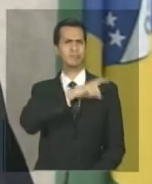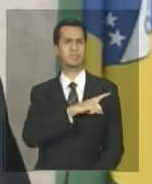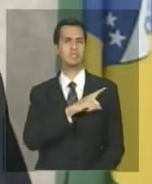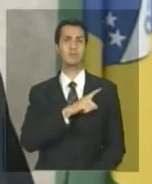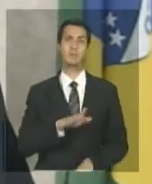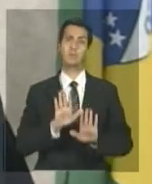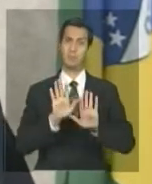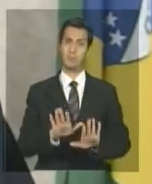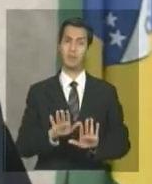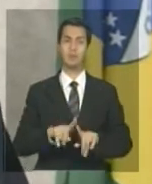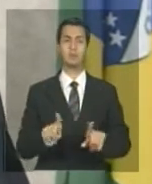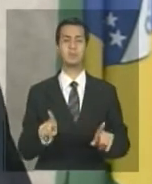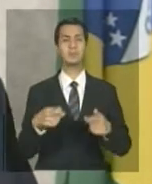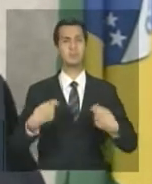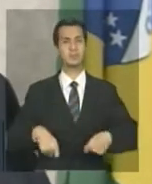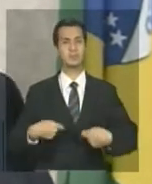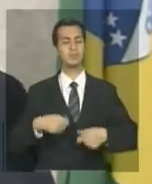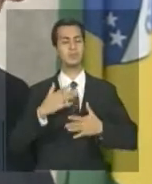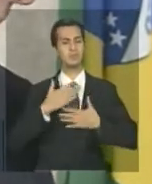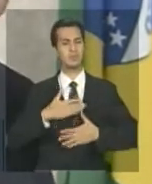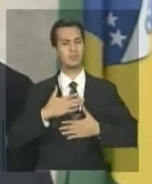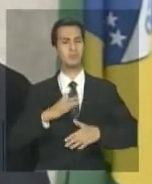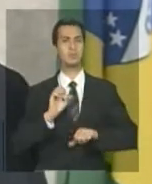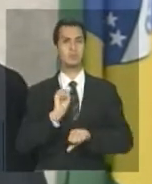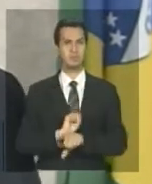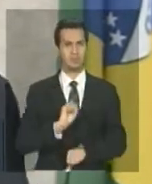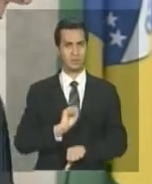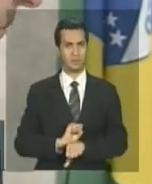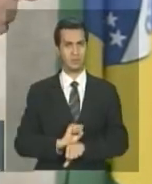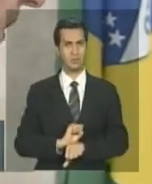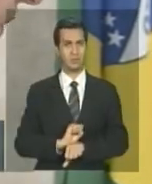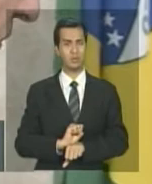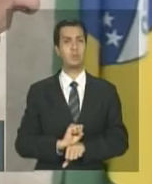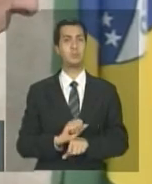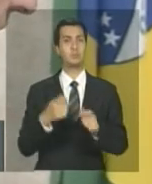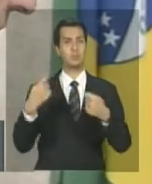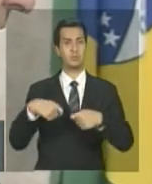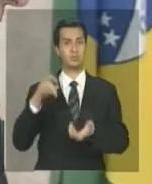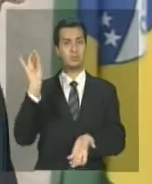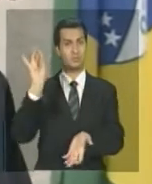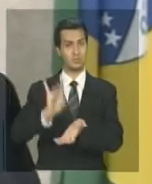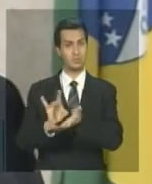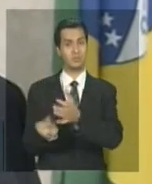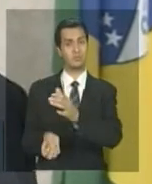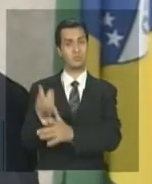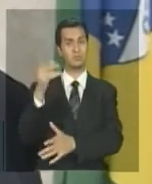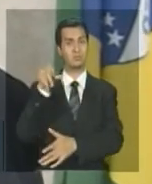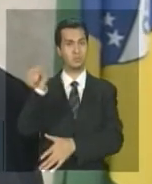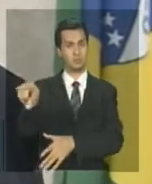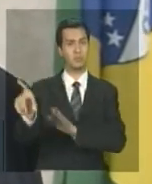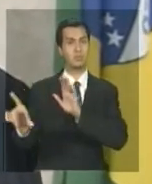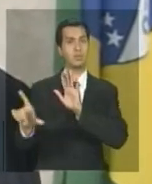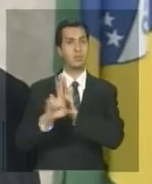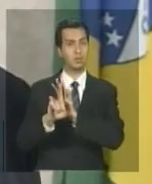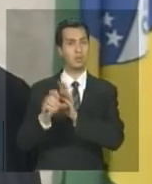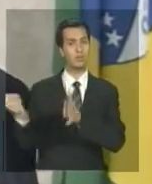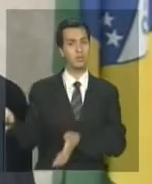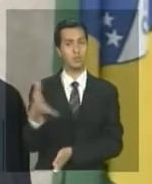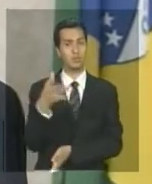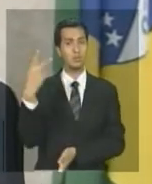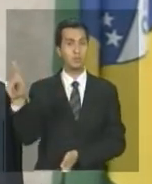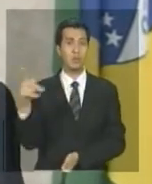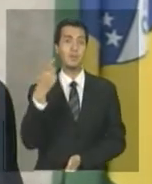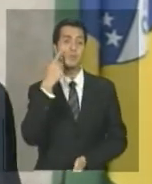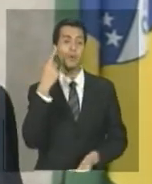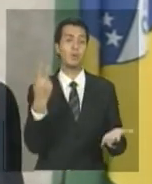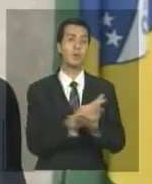governo brasileiro tem a postura de aguardar a entrada em vigor efetiva dessas medidas e ver se isso vai ter impacto